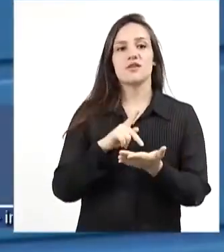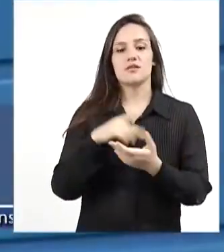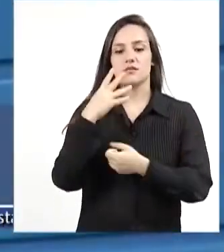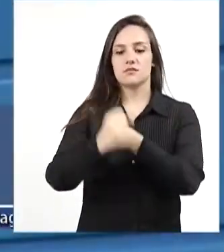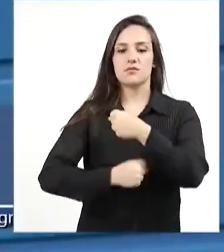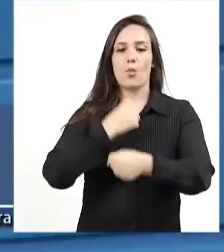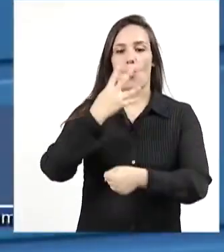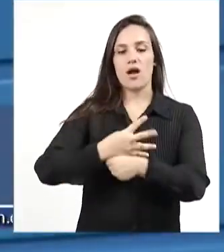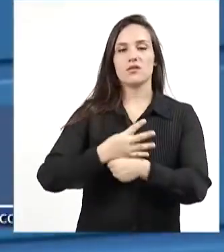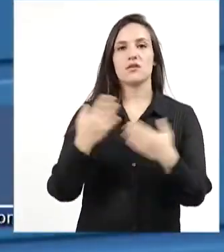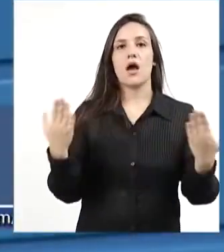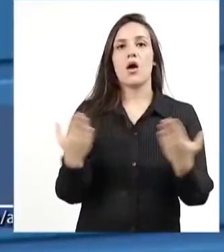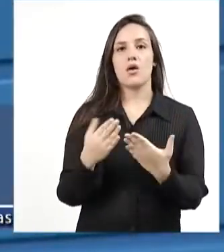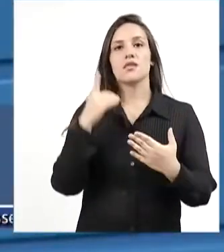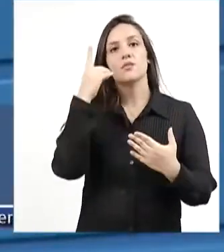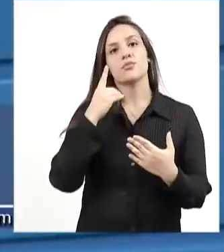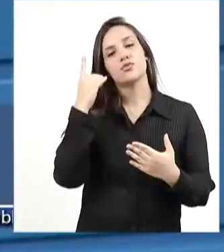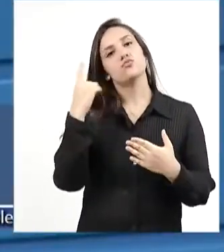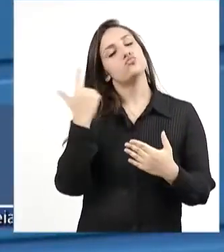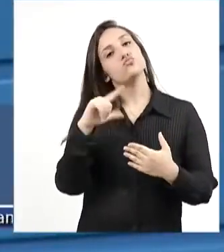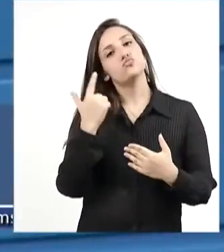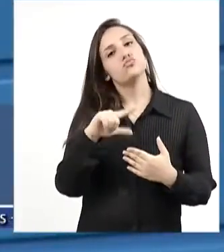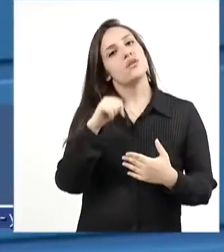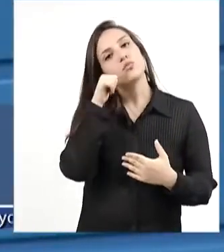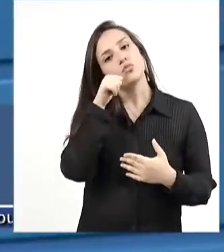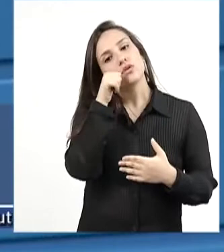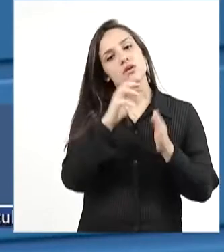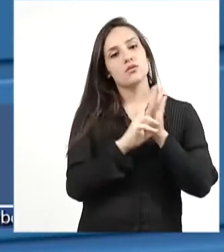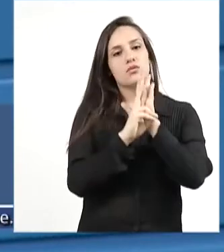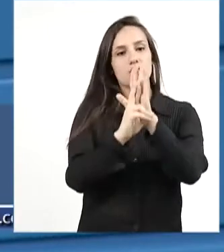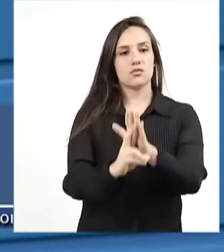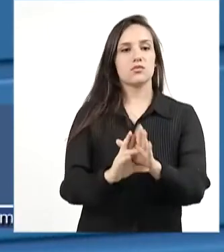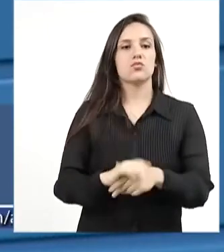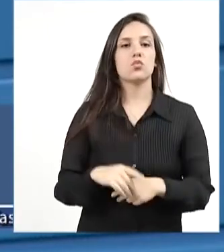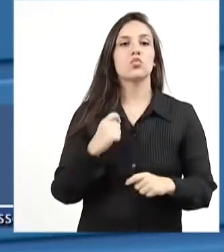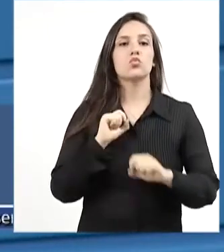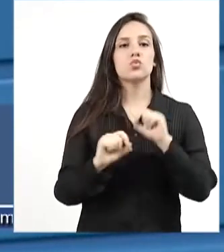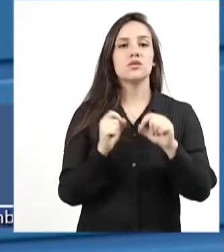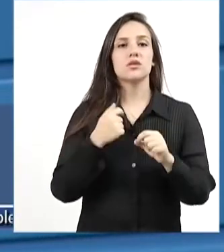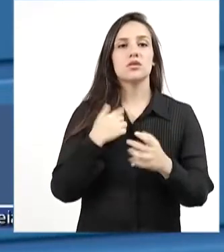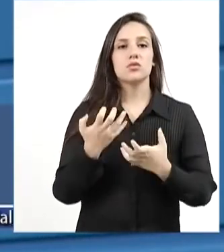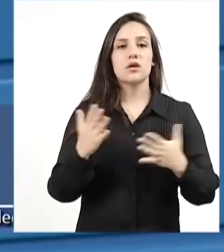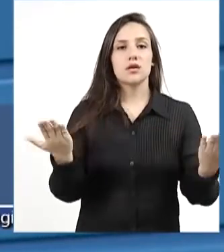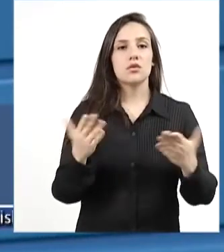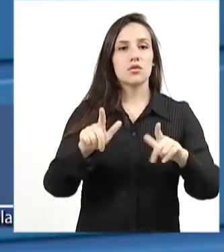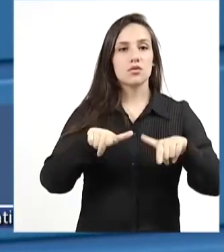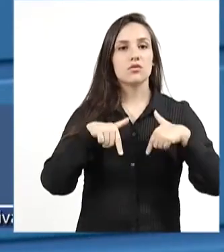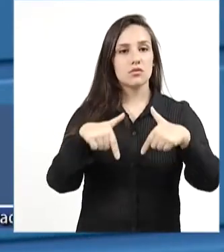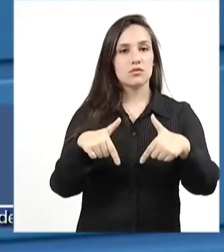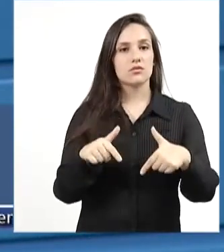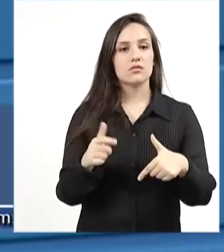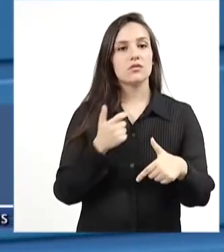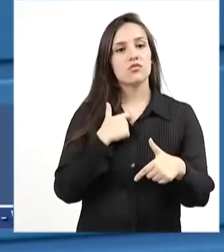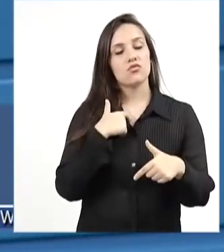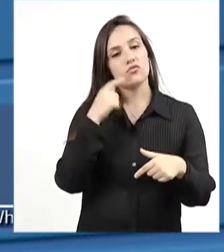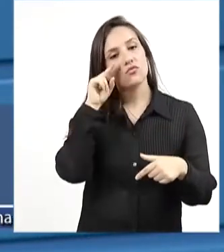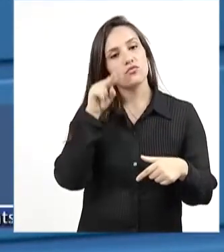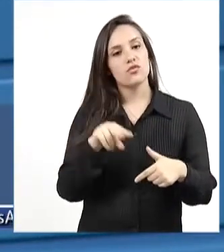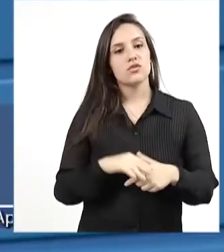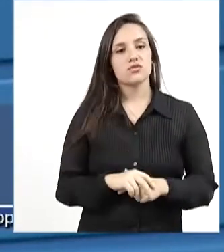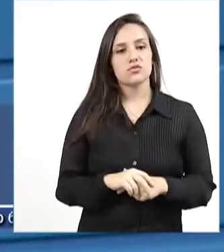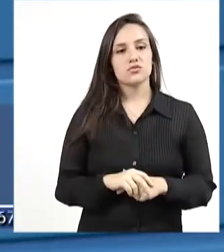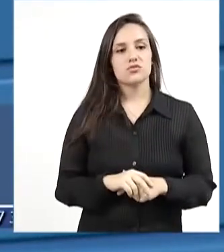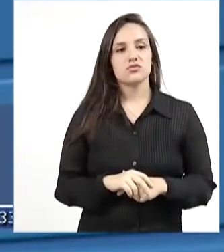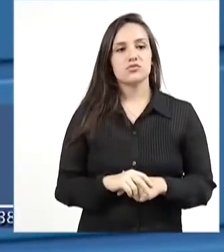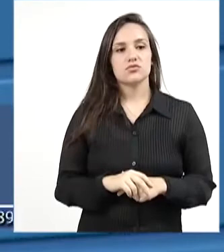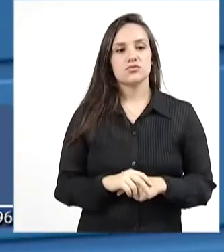nenhum representante, nenhuma representatividade feminina. O que eu defendo? Eu, como presidente partidário, vejo a dificuldade que é